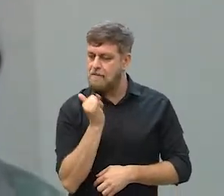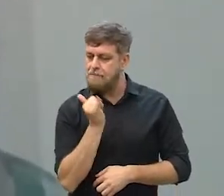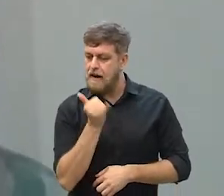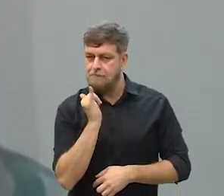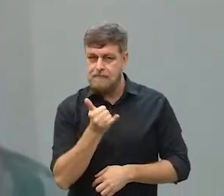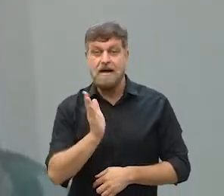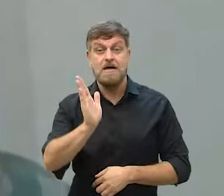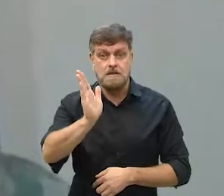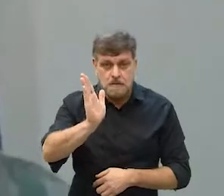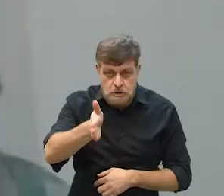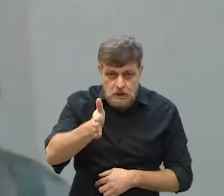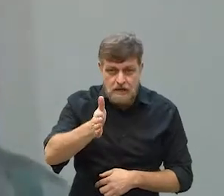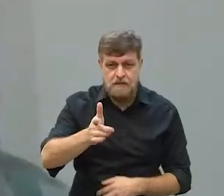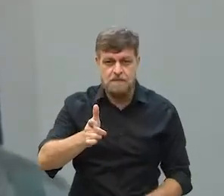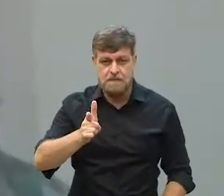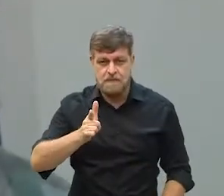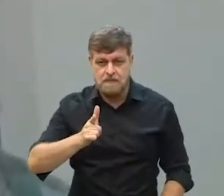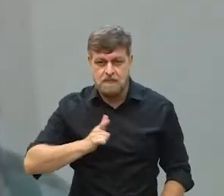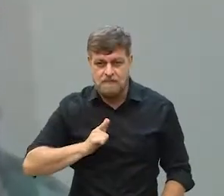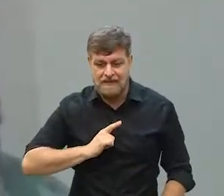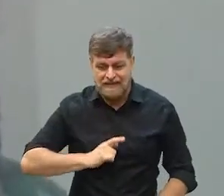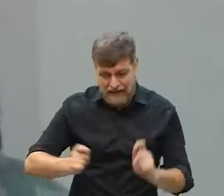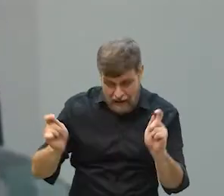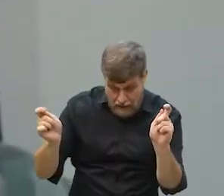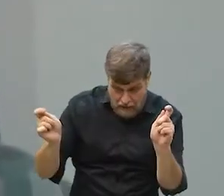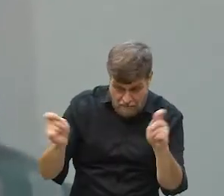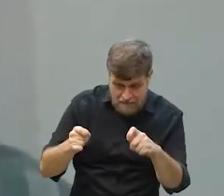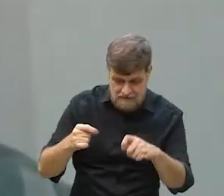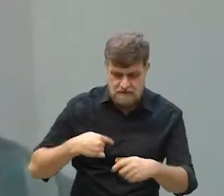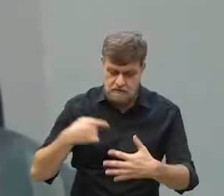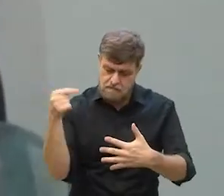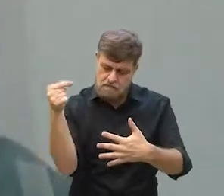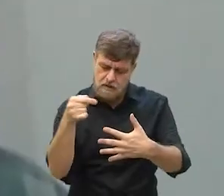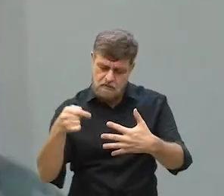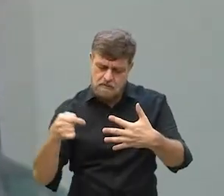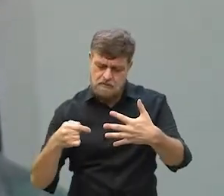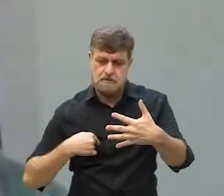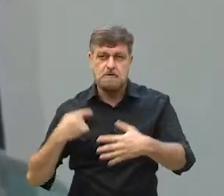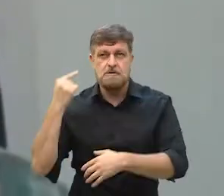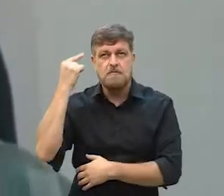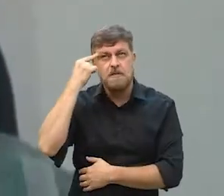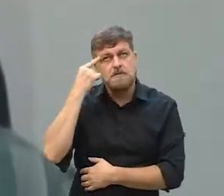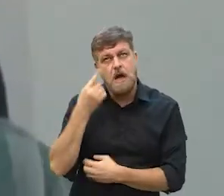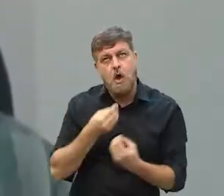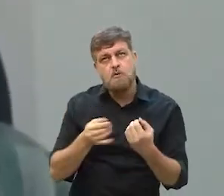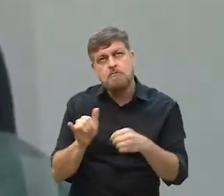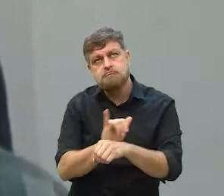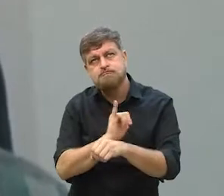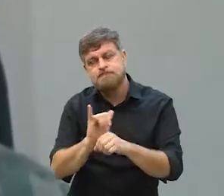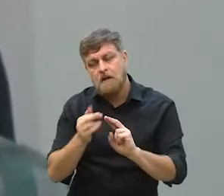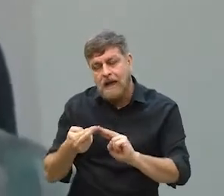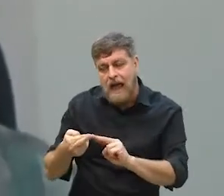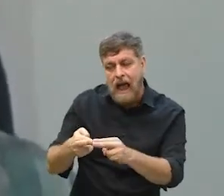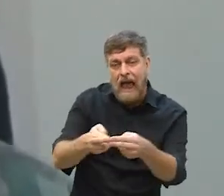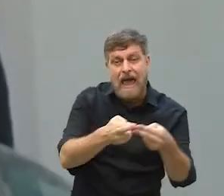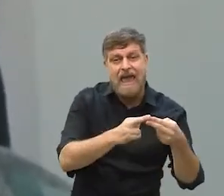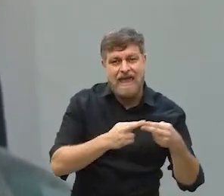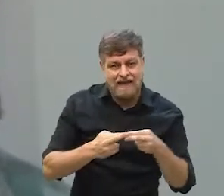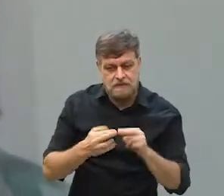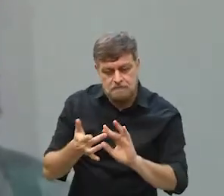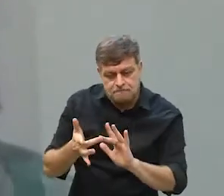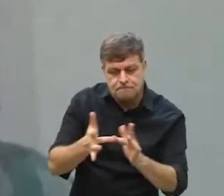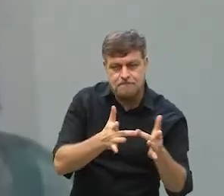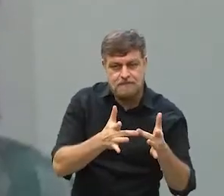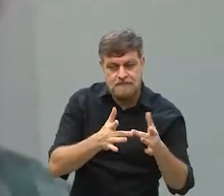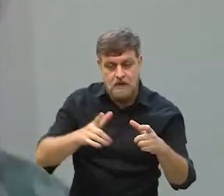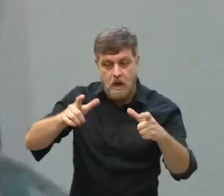colocaram, a partir dessas potencialidades, pensar redes, né? Então, nós temos que pensar em formar redes nos